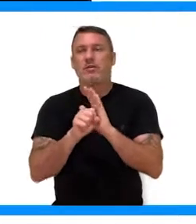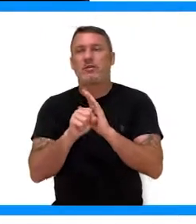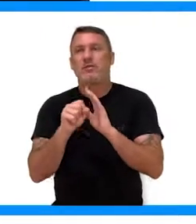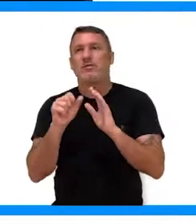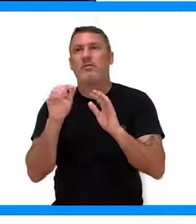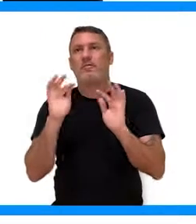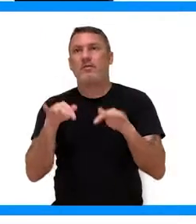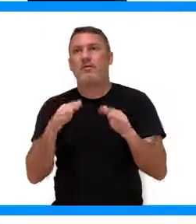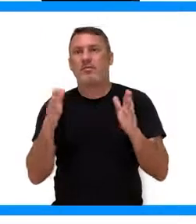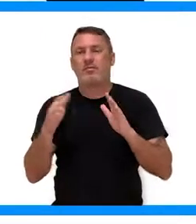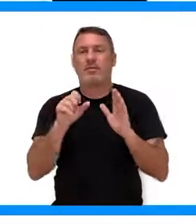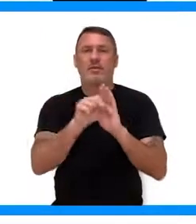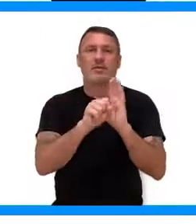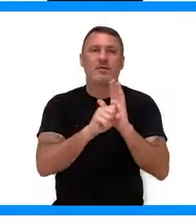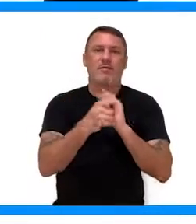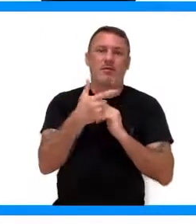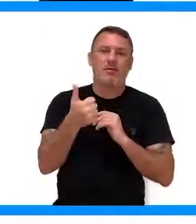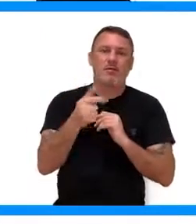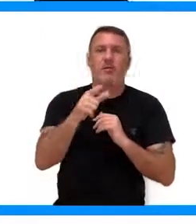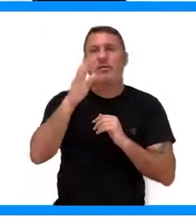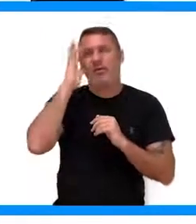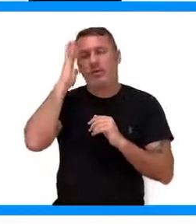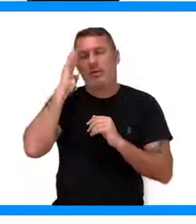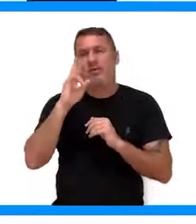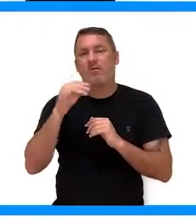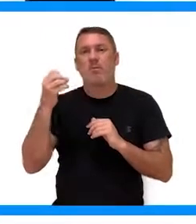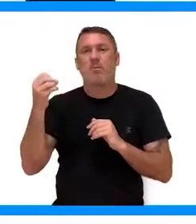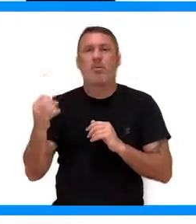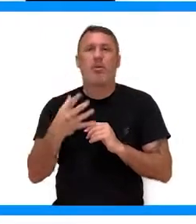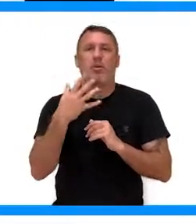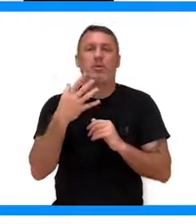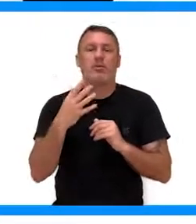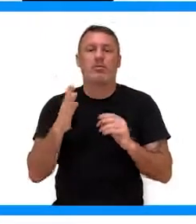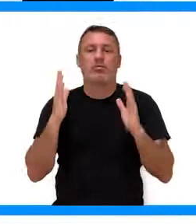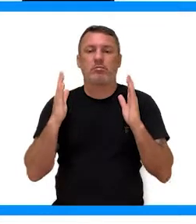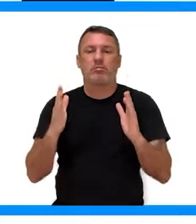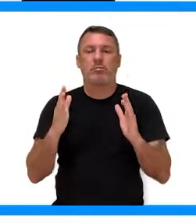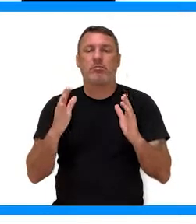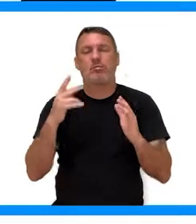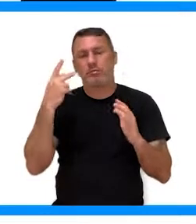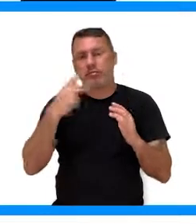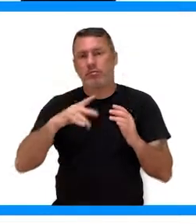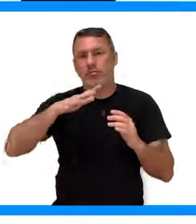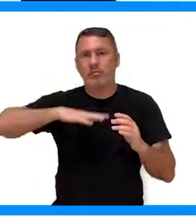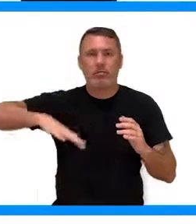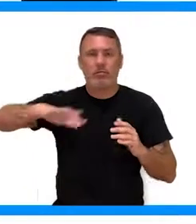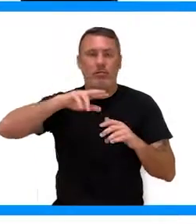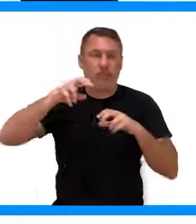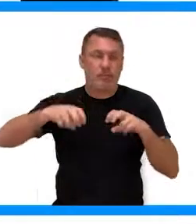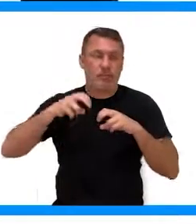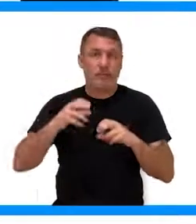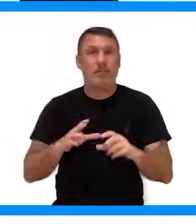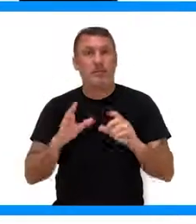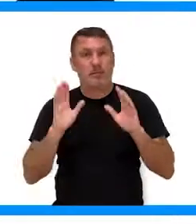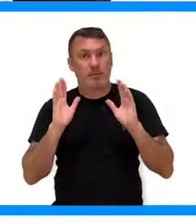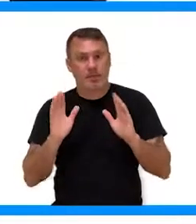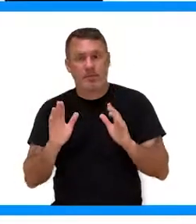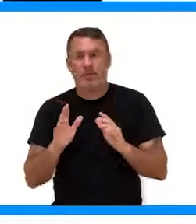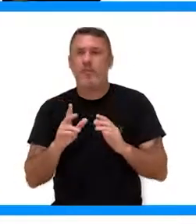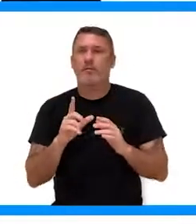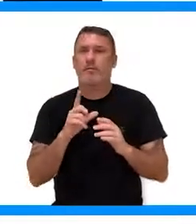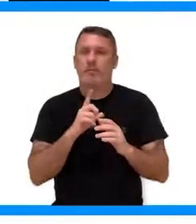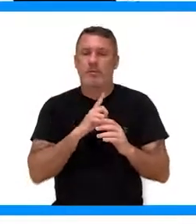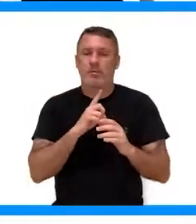século XXI, que nós vamos aí pensar em modernização, de fato, no nosso âmbito industrial. Mas